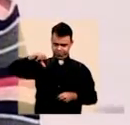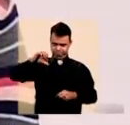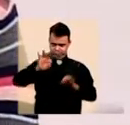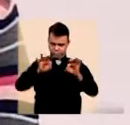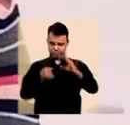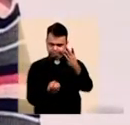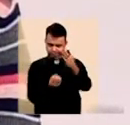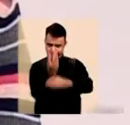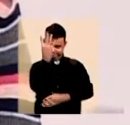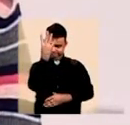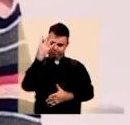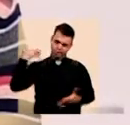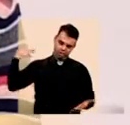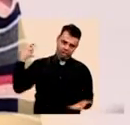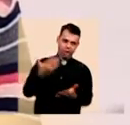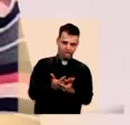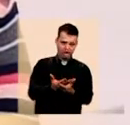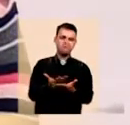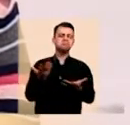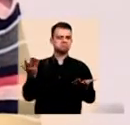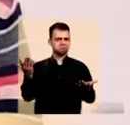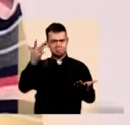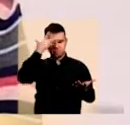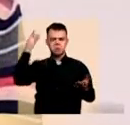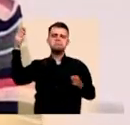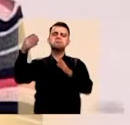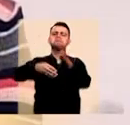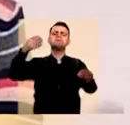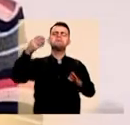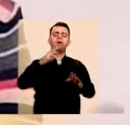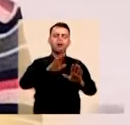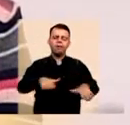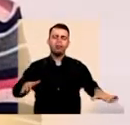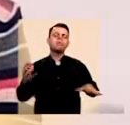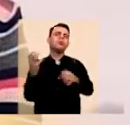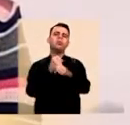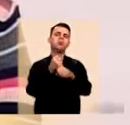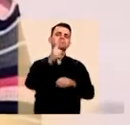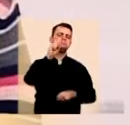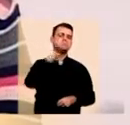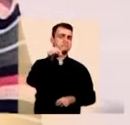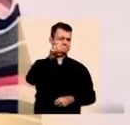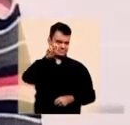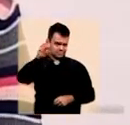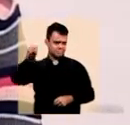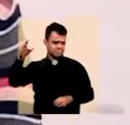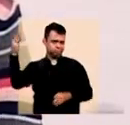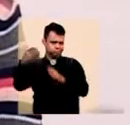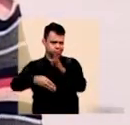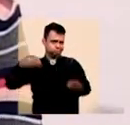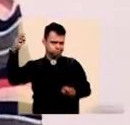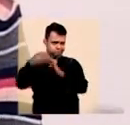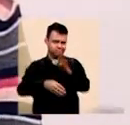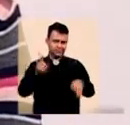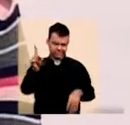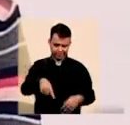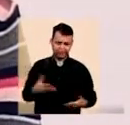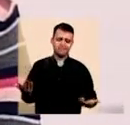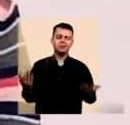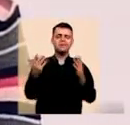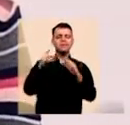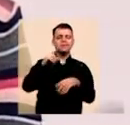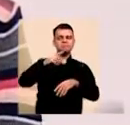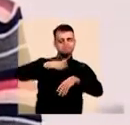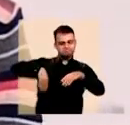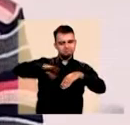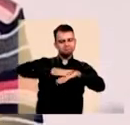2009, né? Até hoje já atendemos 1.700 crianças, porque é uma